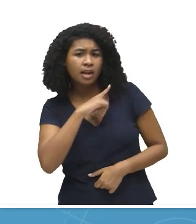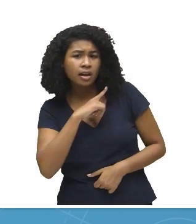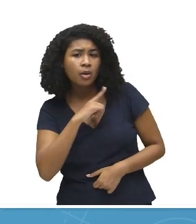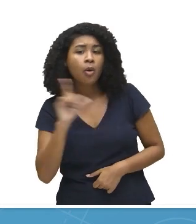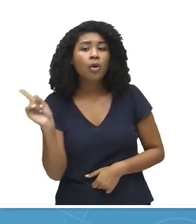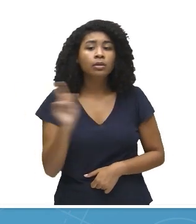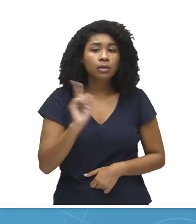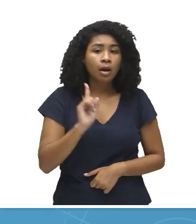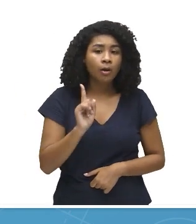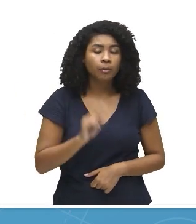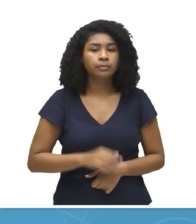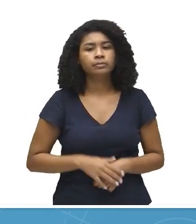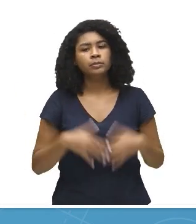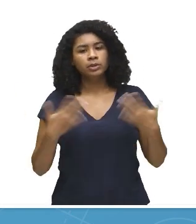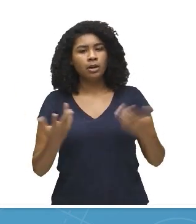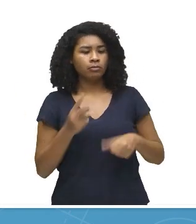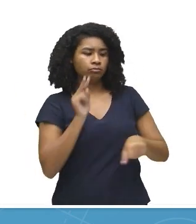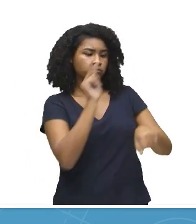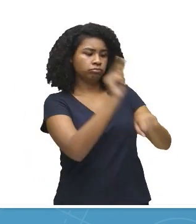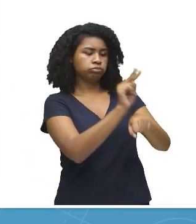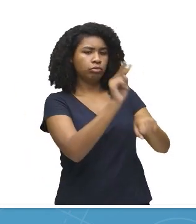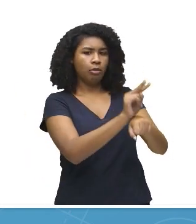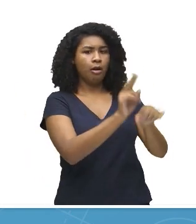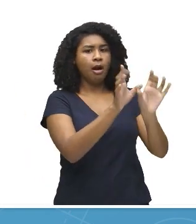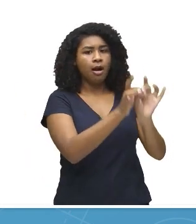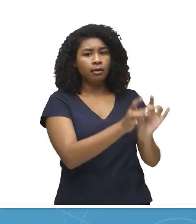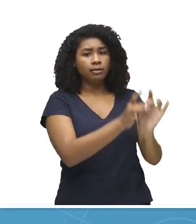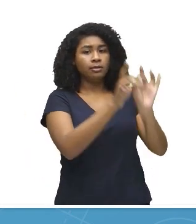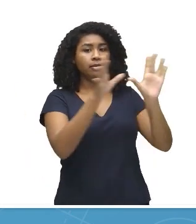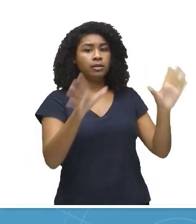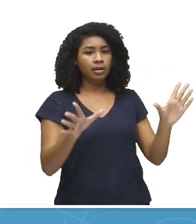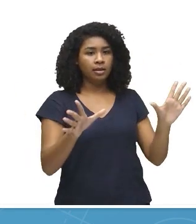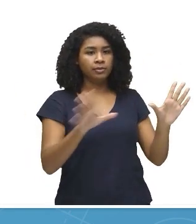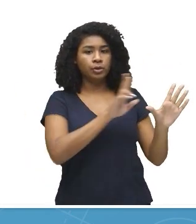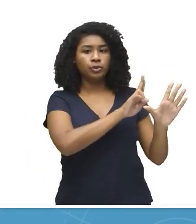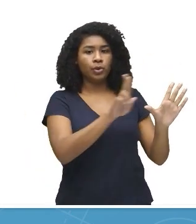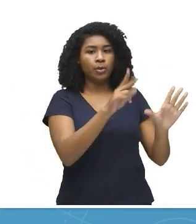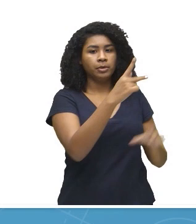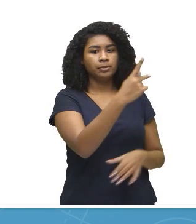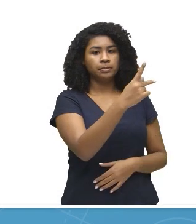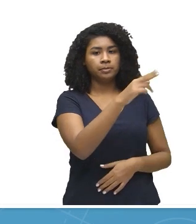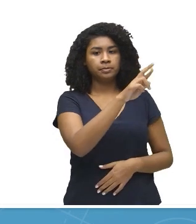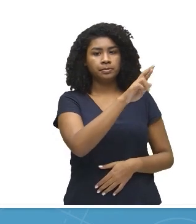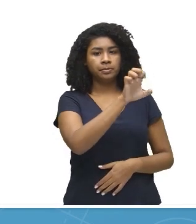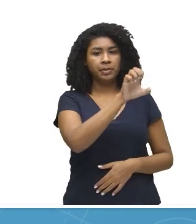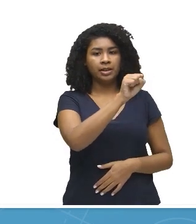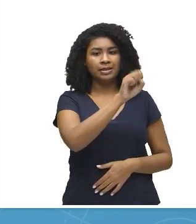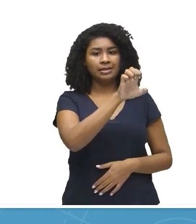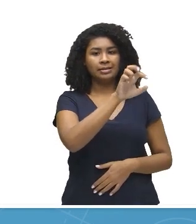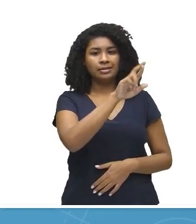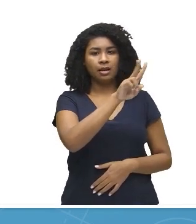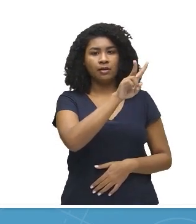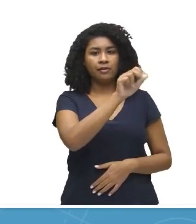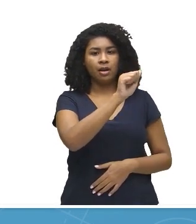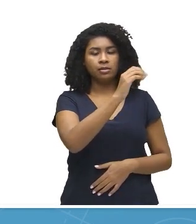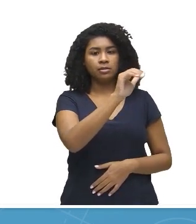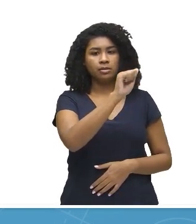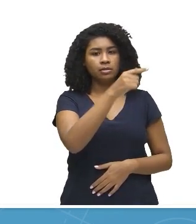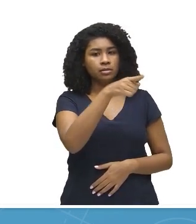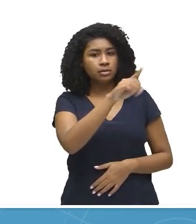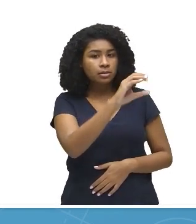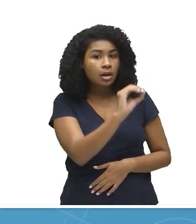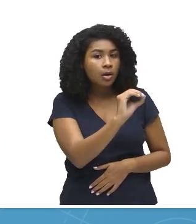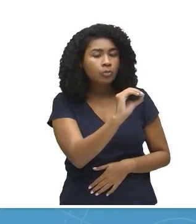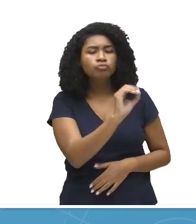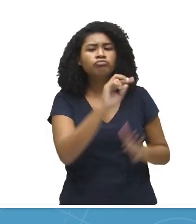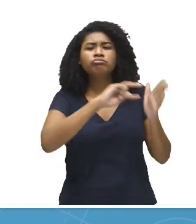essa intervenção humana nessa área, se ela não foi desmatada, se ela não foi modificada, então significa dizer